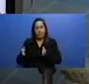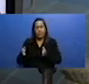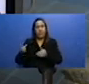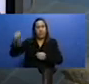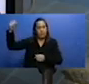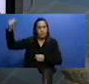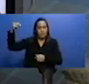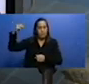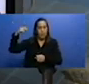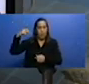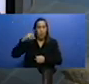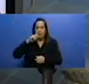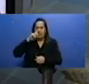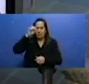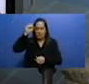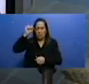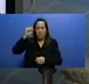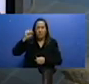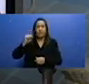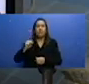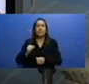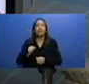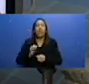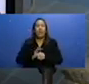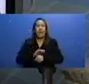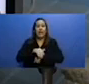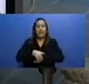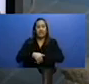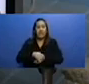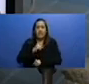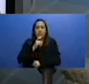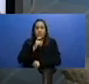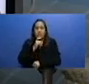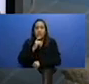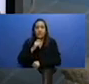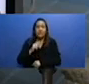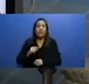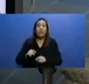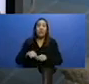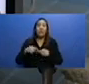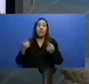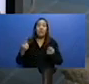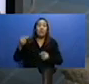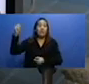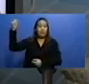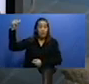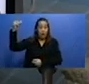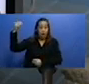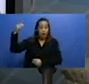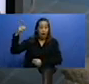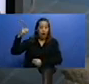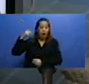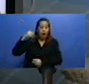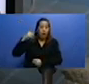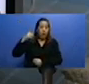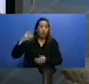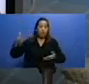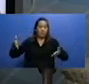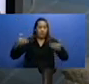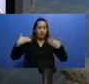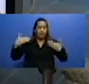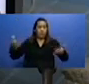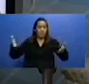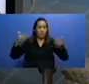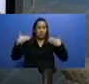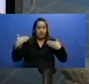sol forte de noite até faz um friozinho, mas de dia não tá aquele sol forte, né? O mês de agosto